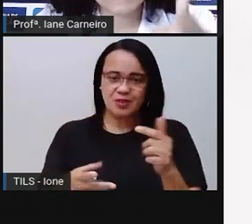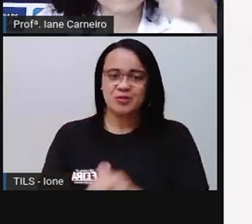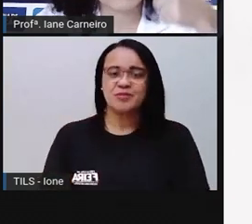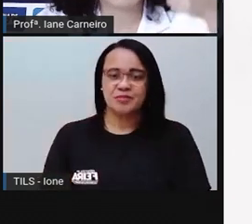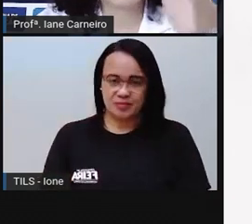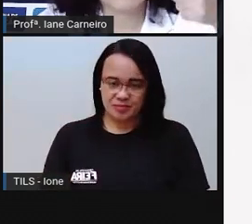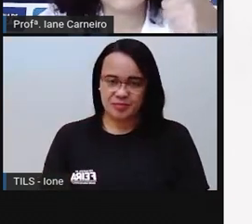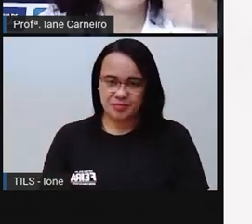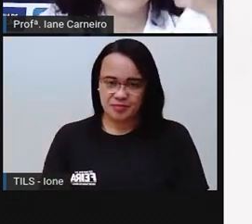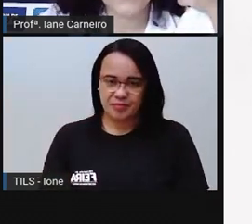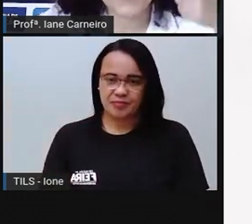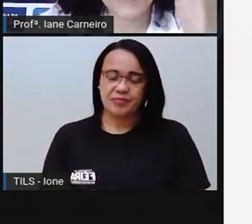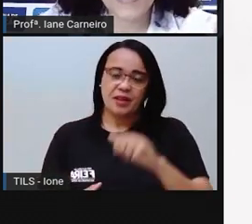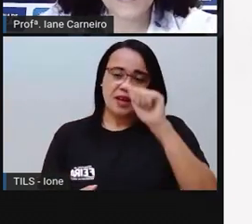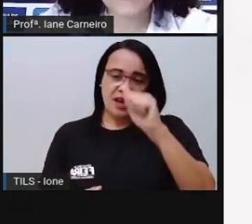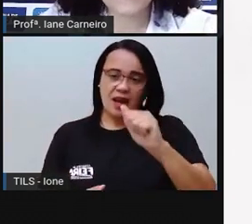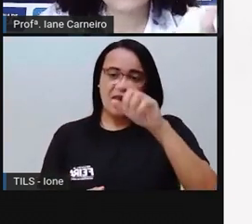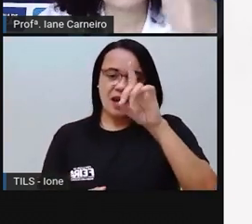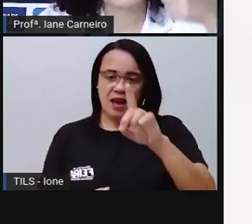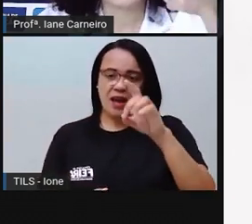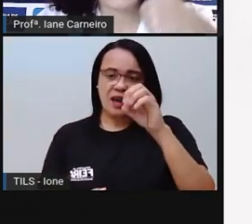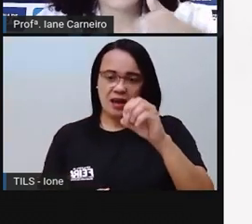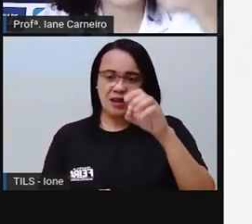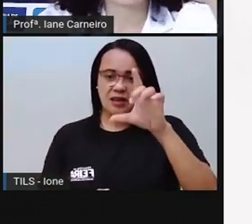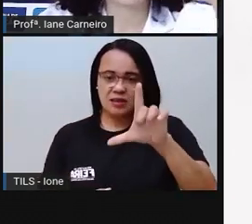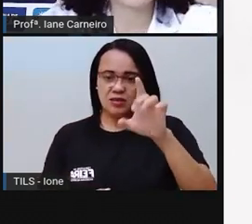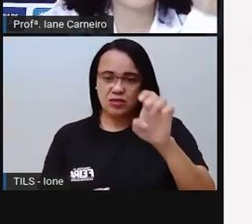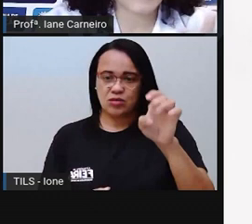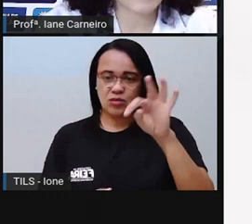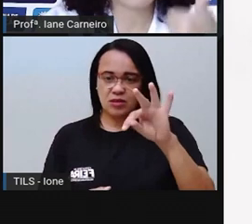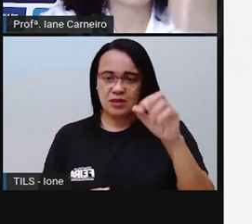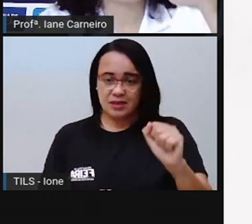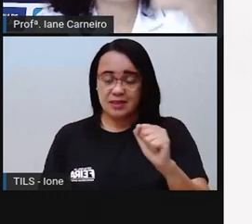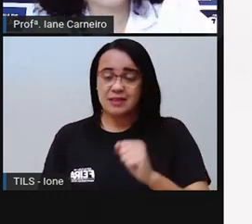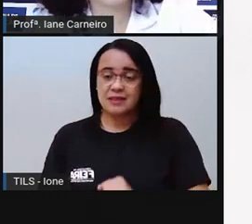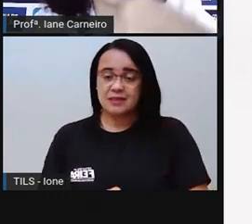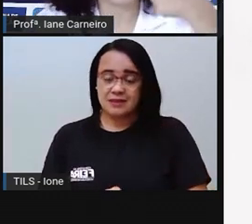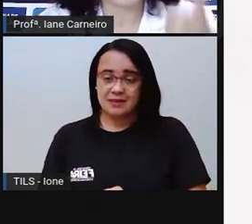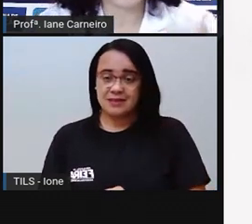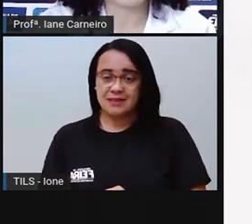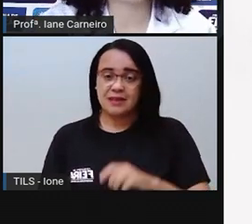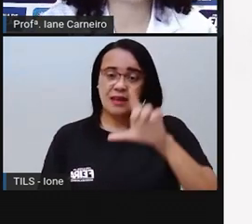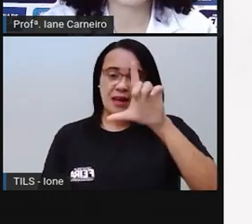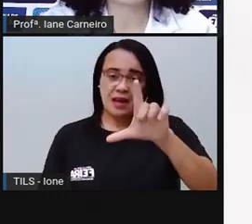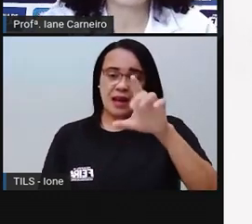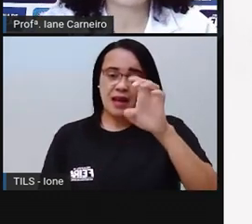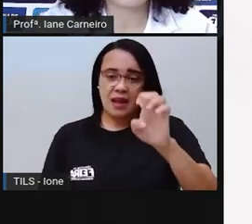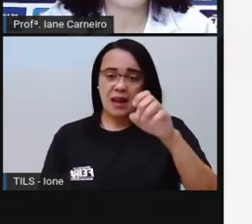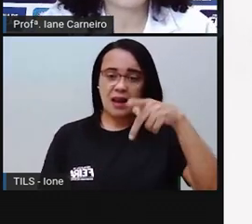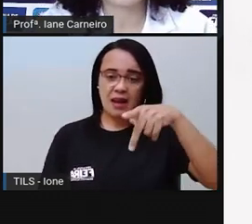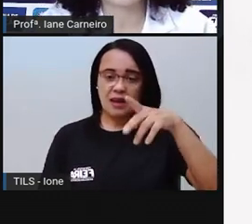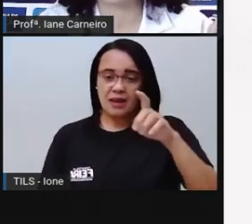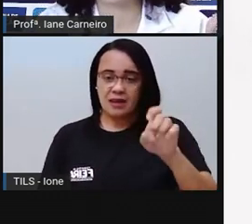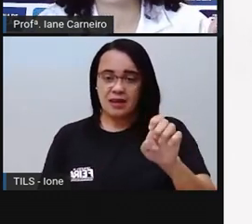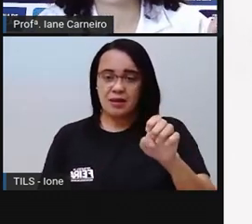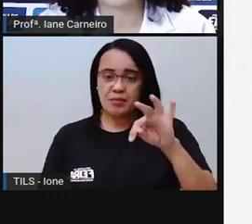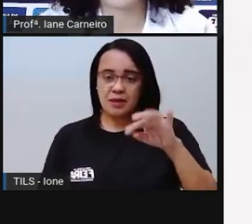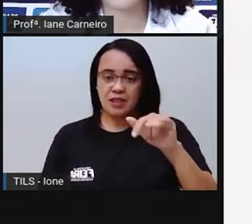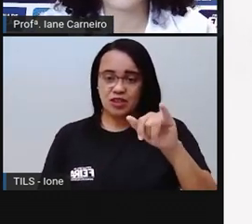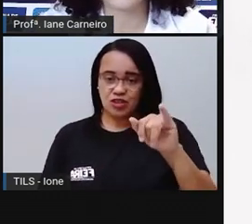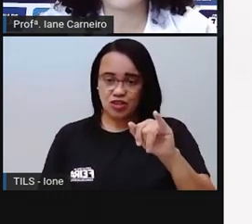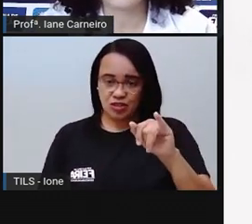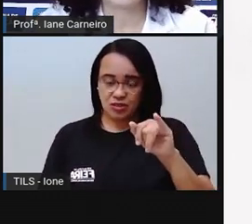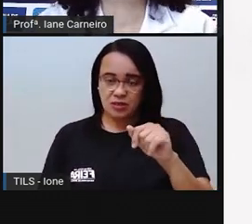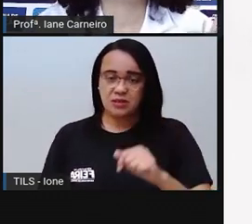le petit, petit polar. Le café com chocolate. Então, qual vai ser o primeiro pedacinho que a gente vai colocar aqui?